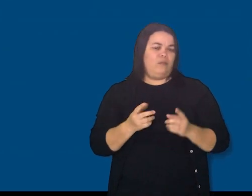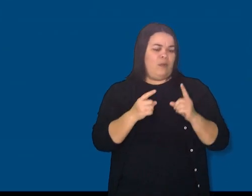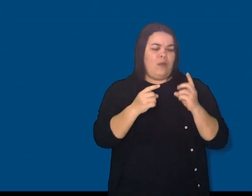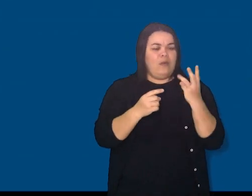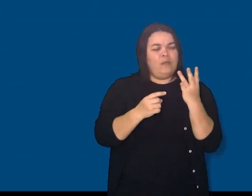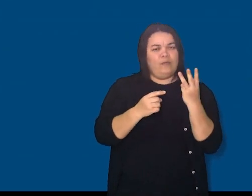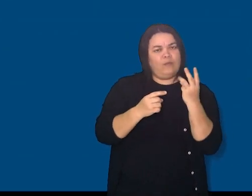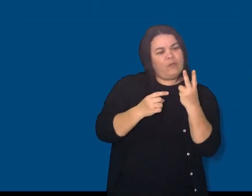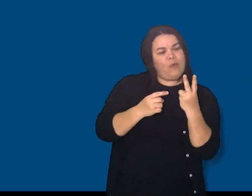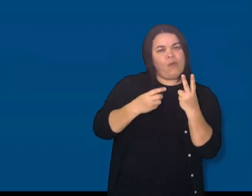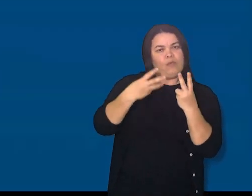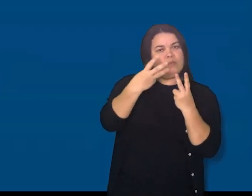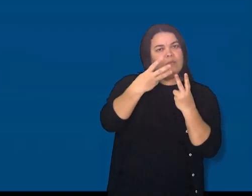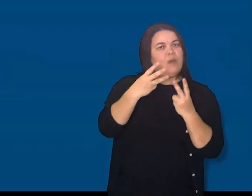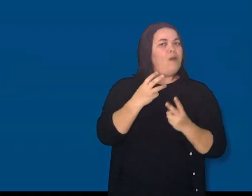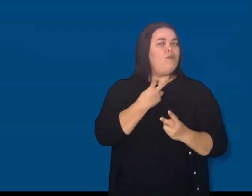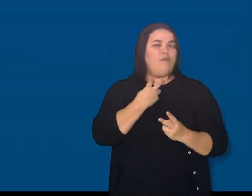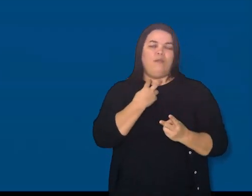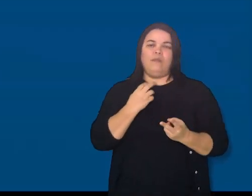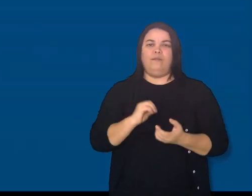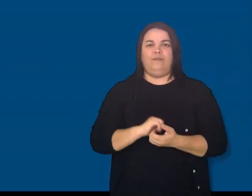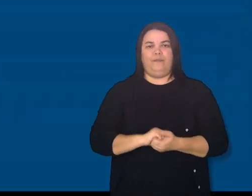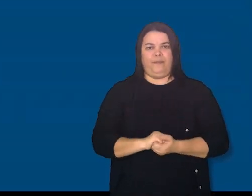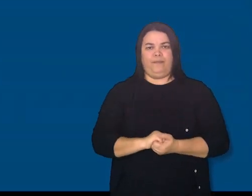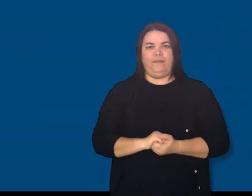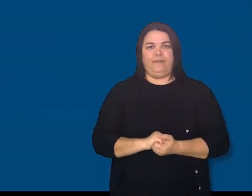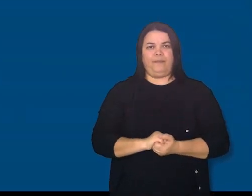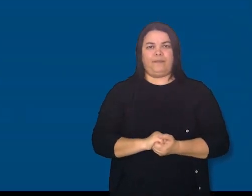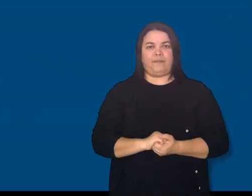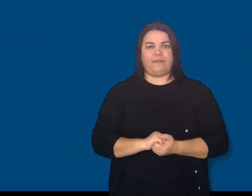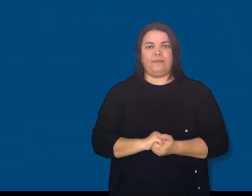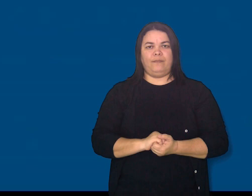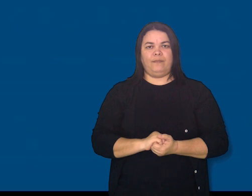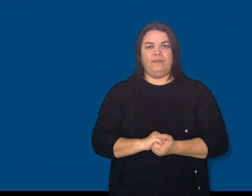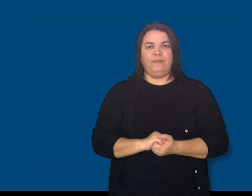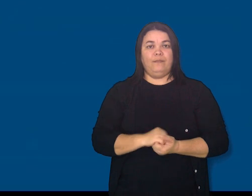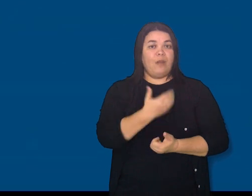não faz parte do procedimento aritmético.